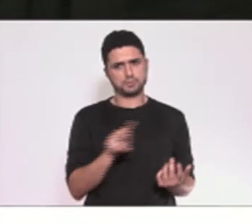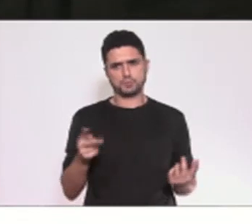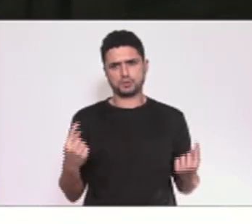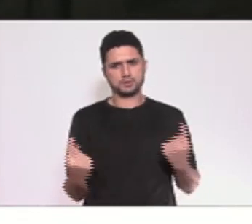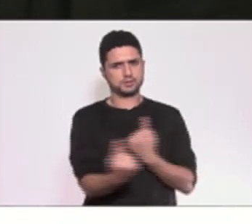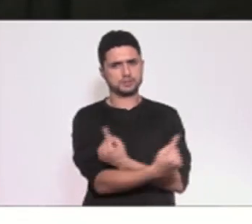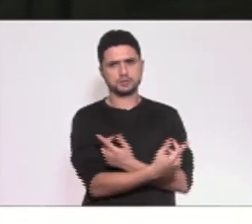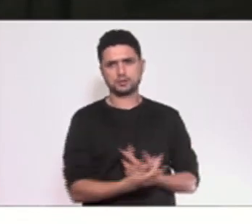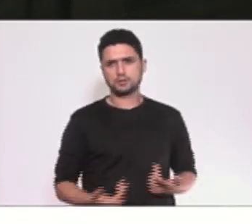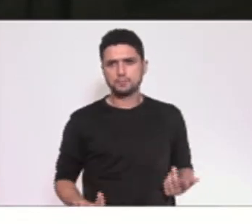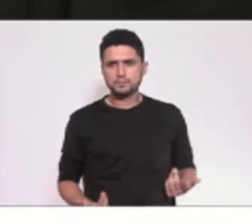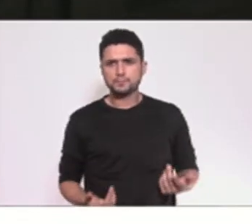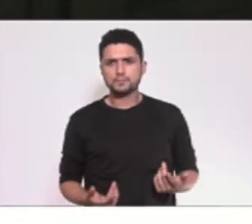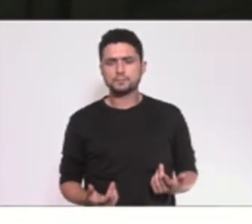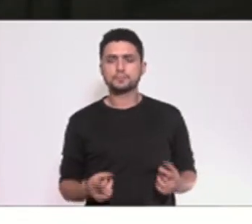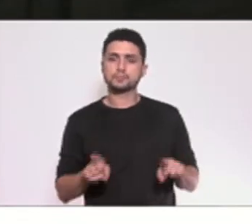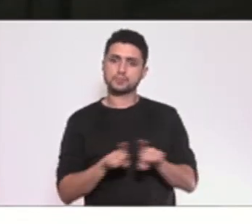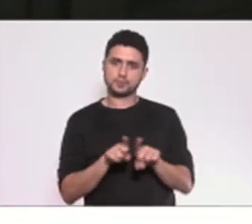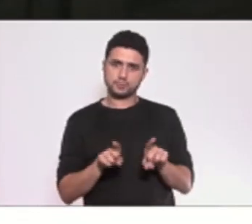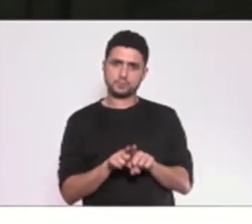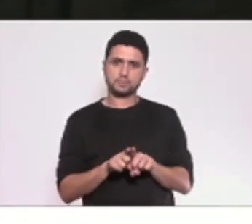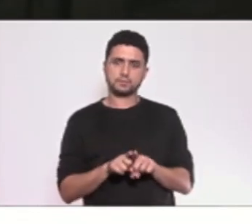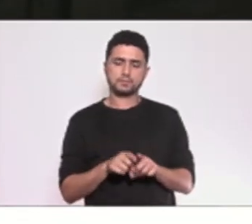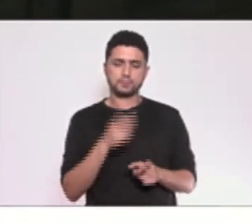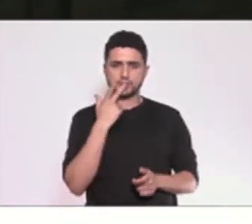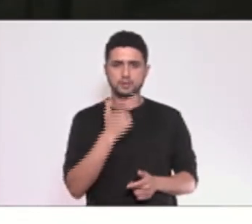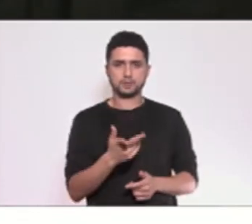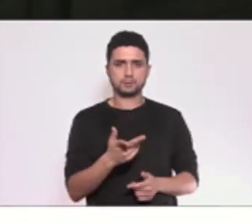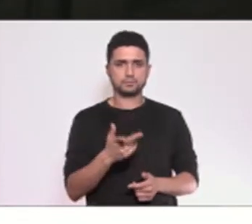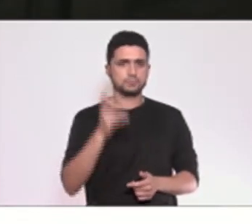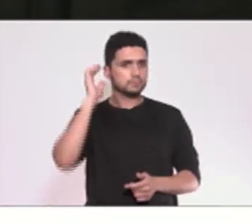Cabe aqui dizer também, de início,